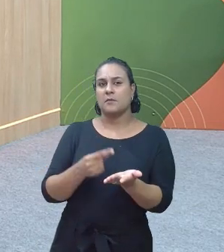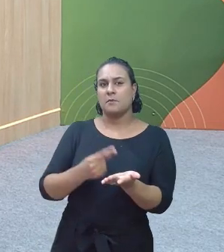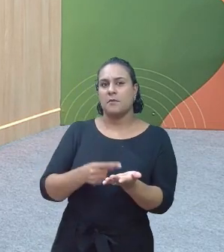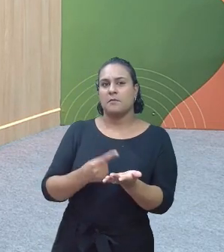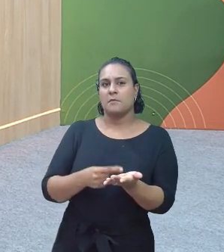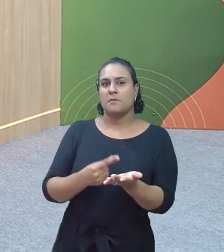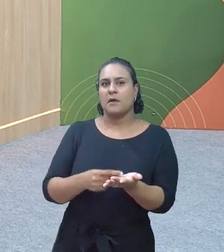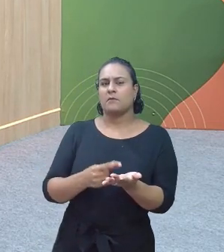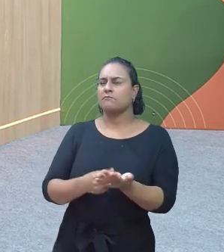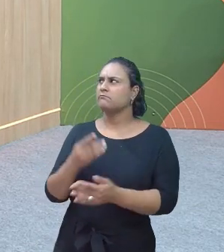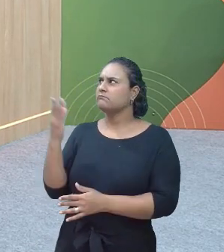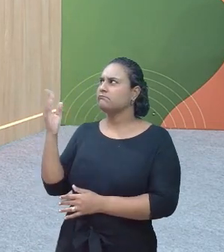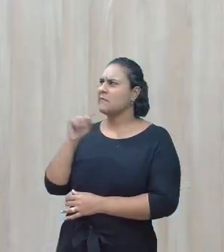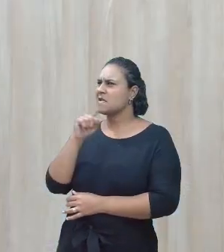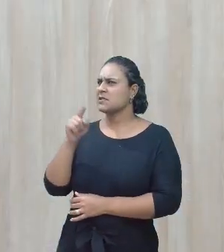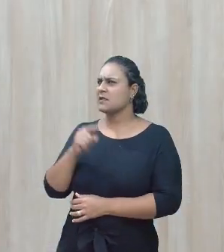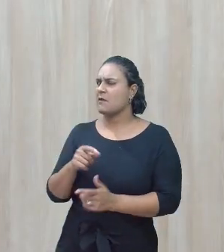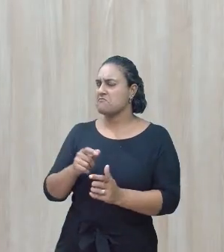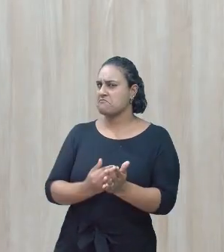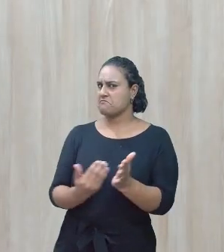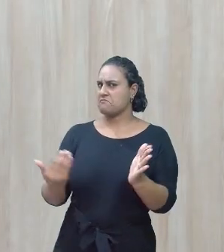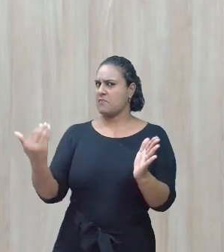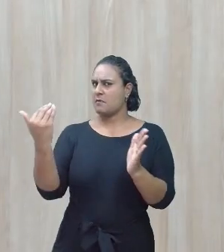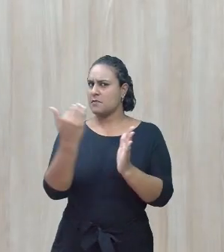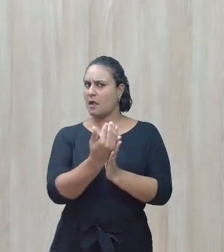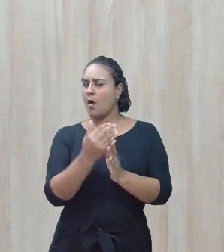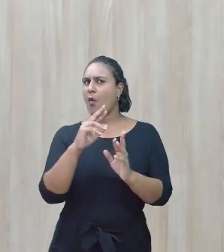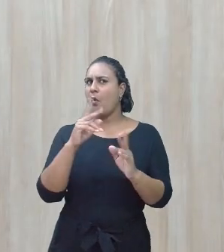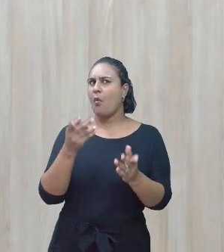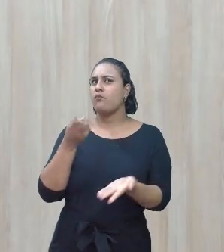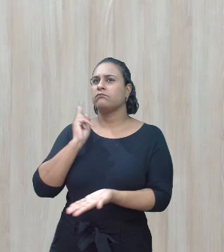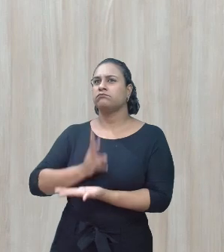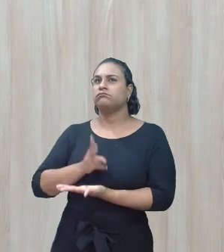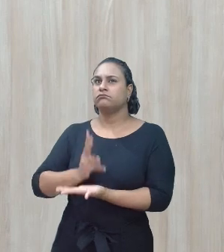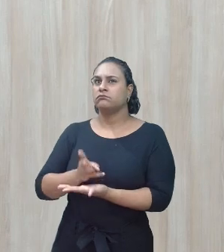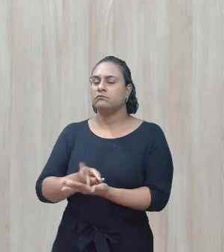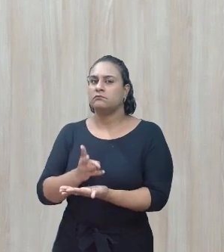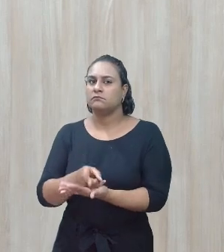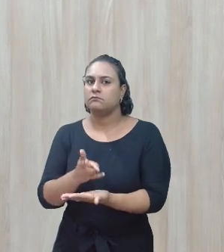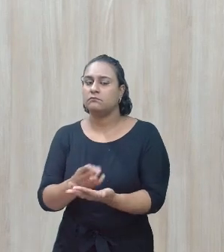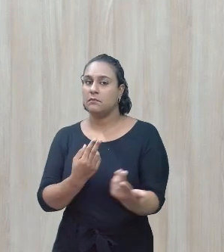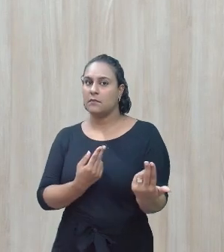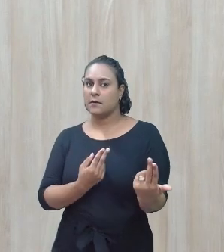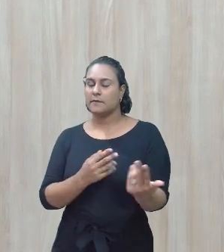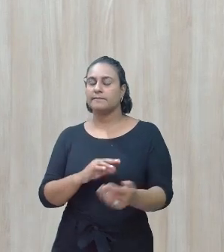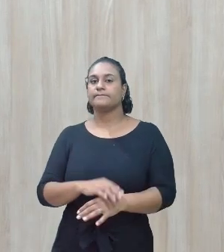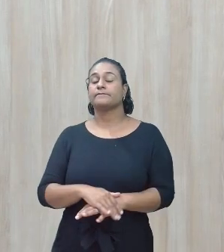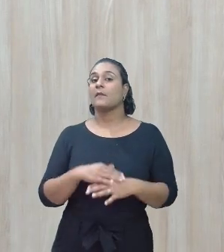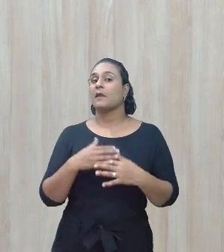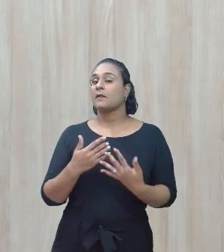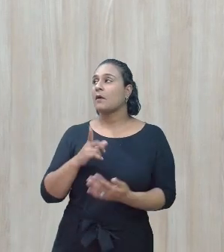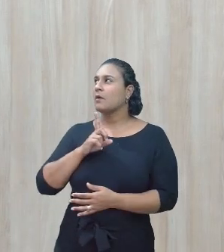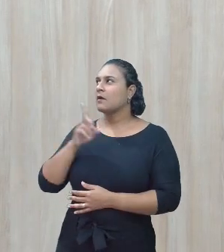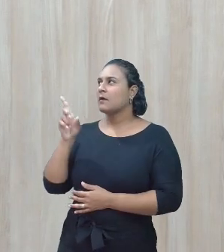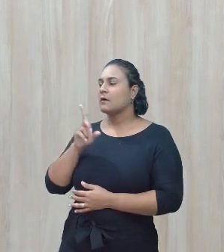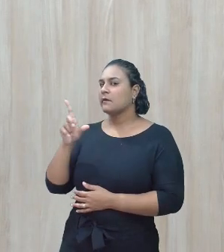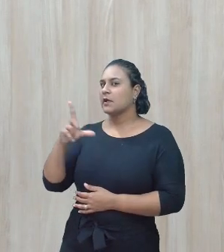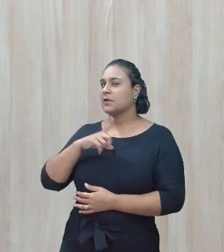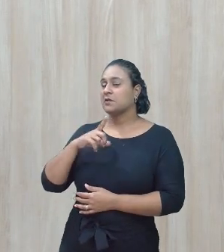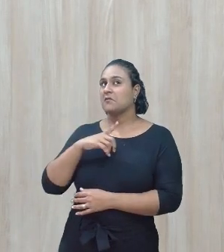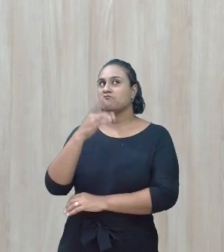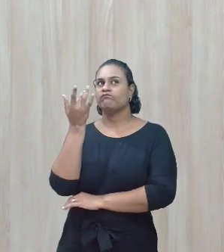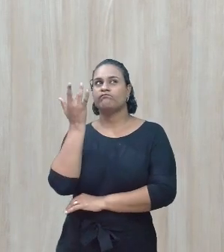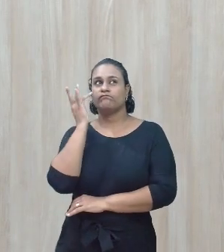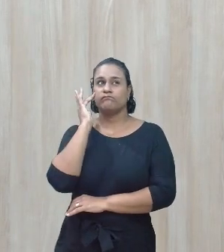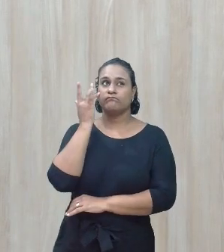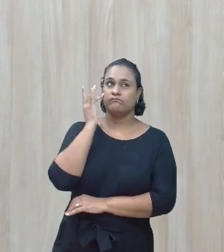mobilidade no Brasil, será que ele vai aumentar? Será que ele vai permanecer o mesmo? Então, de acordo com essa situação, a gente teve aí um achismo,